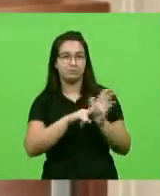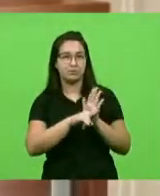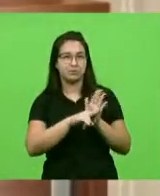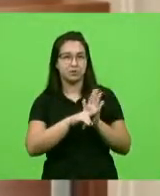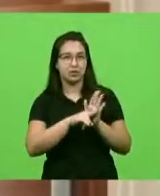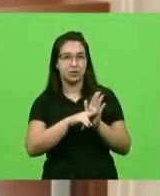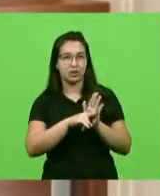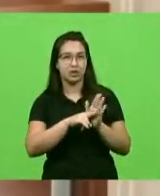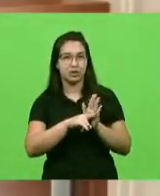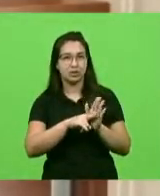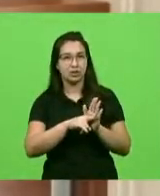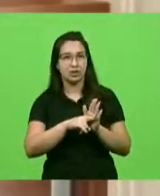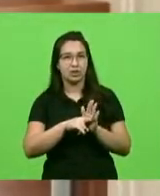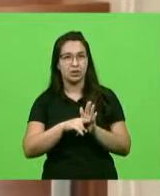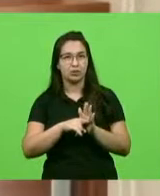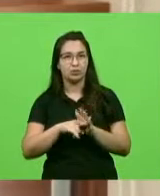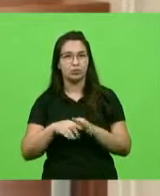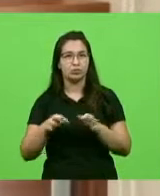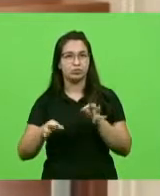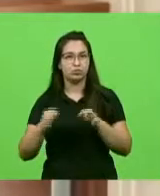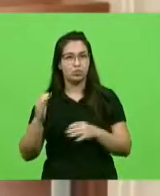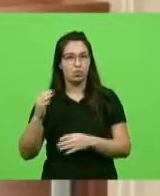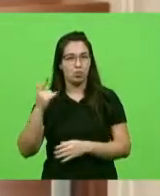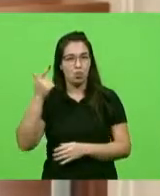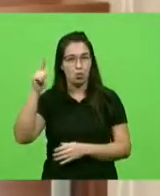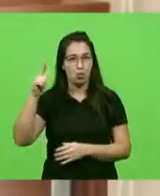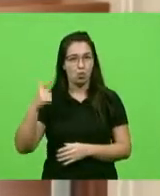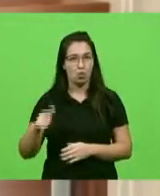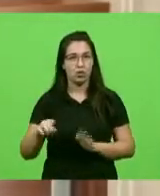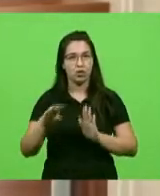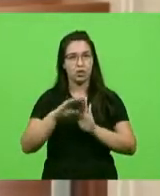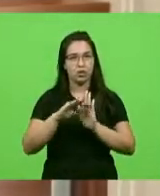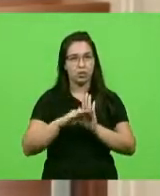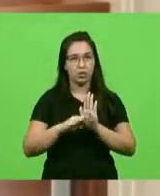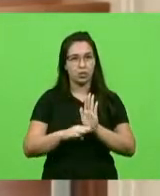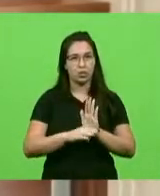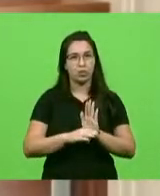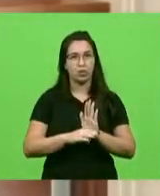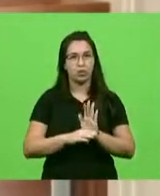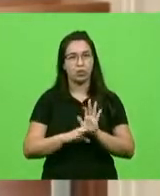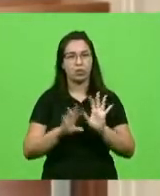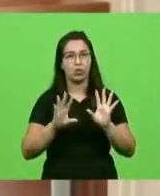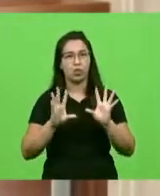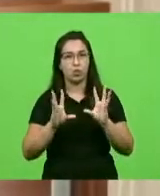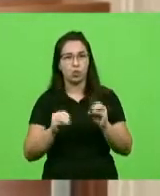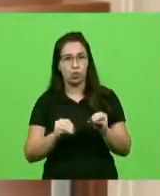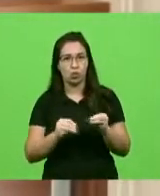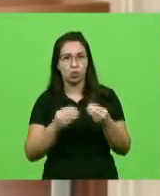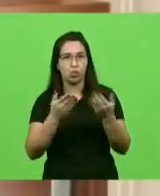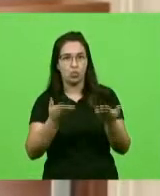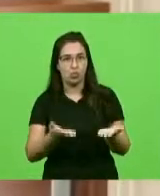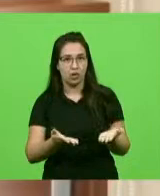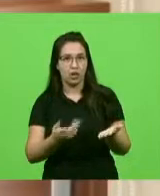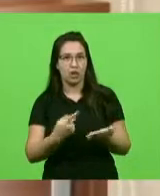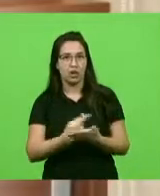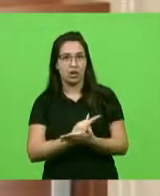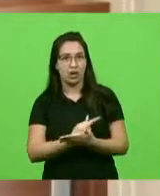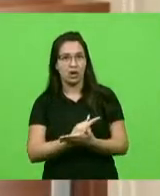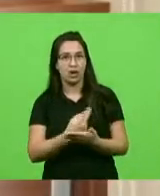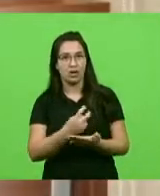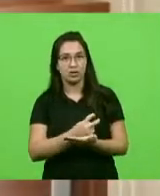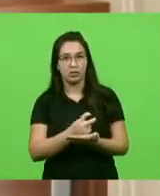instâncias, cujos objetos sequer contemplam a totalidade das condutas apuradas nesse processo de